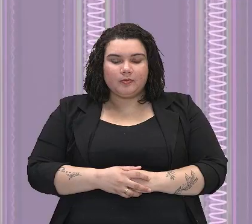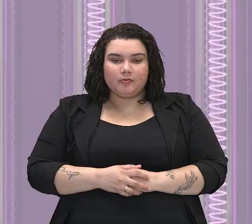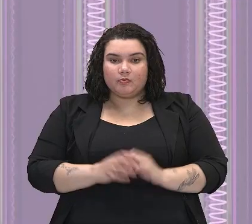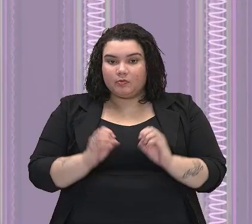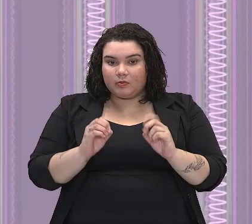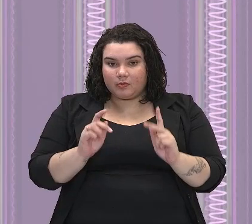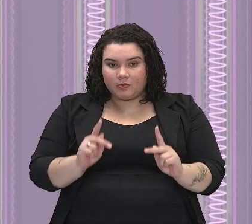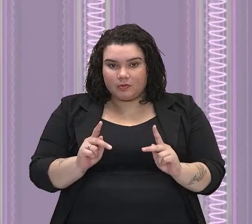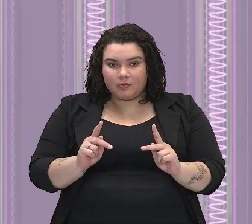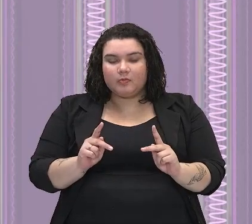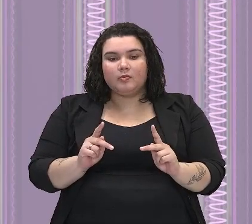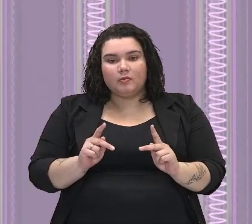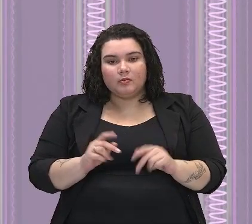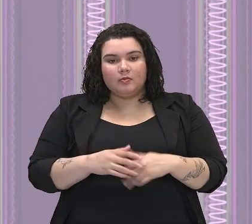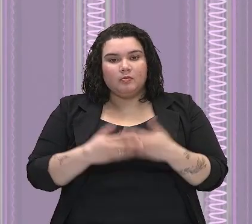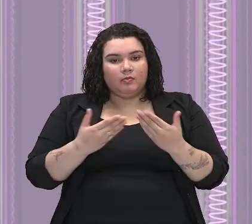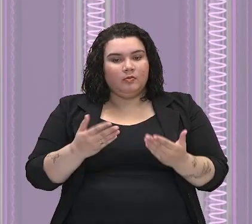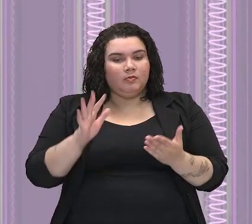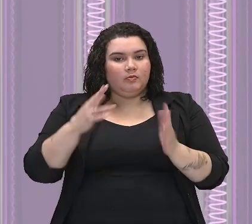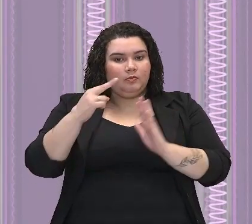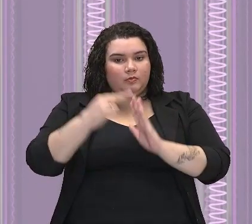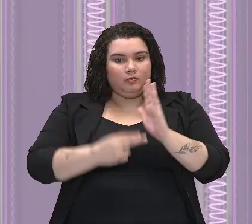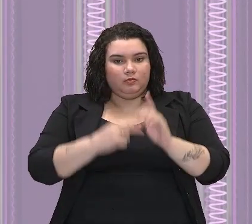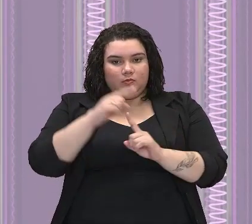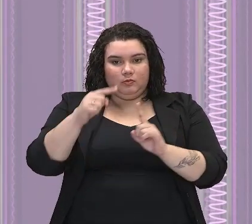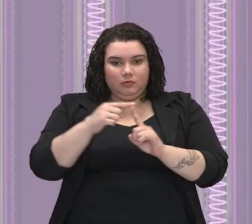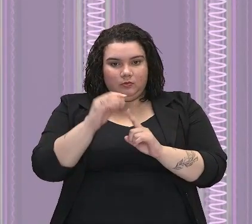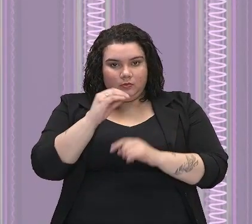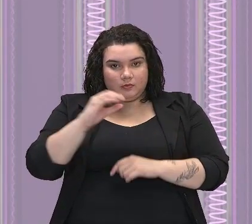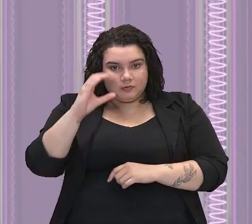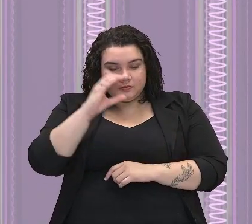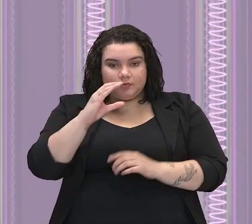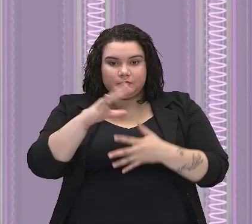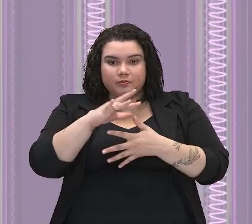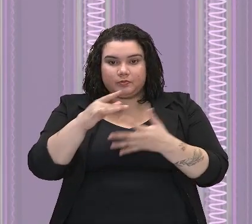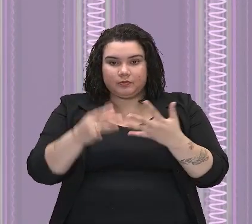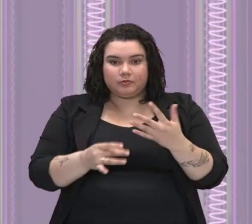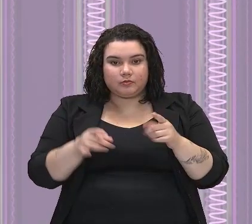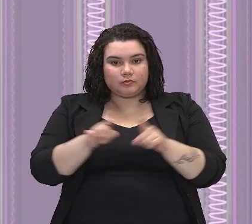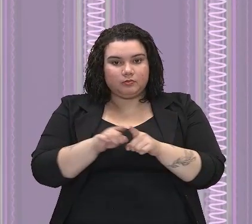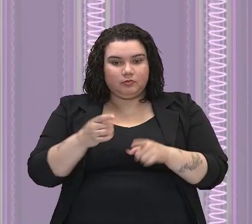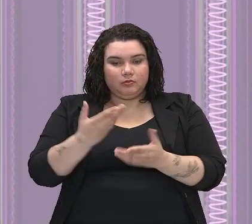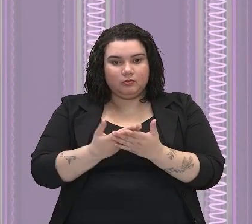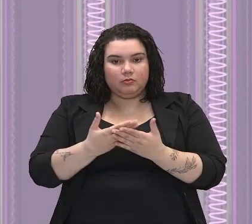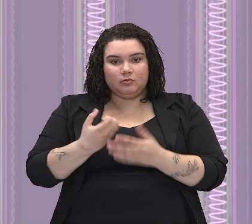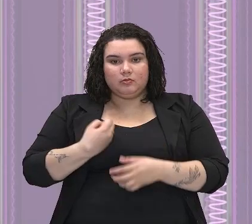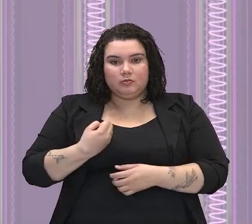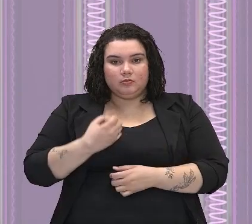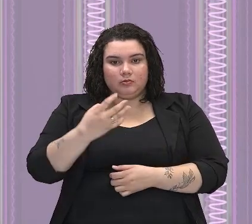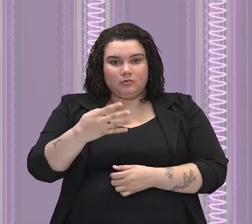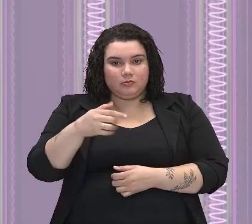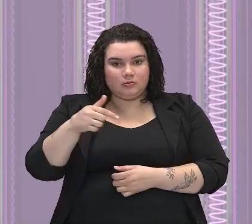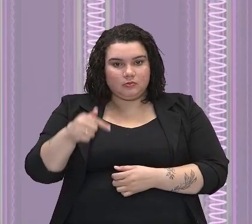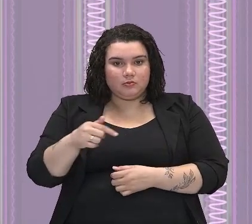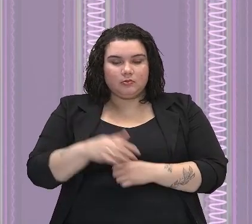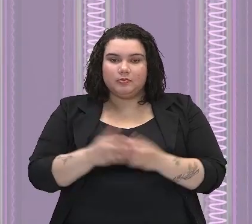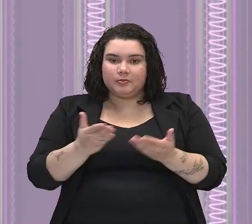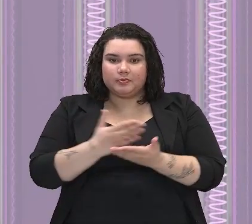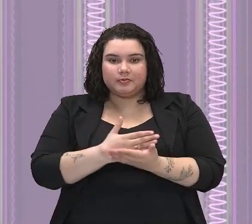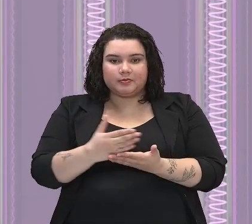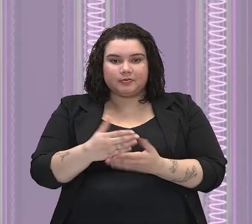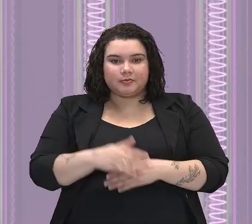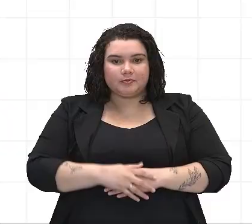Muito bem. Vimos aí o nosso objeto de detalhamento, né, da aula de número 47. E agora vamos dar